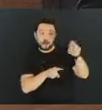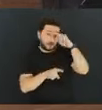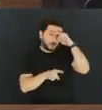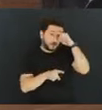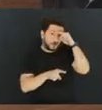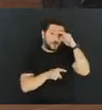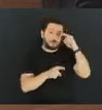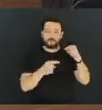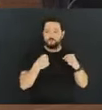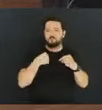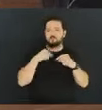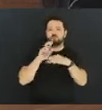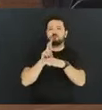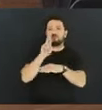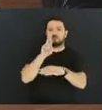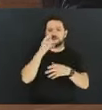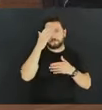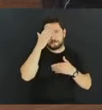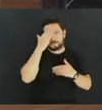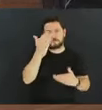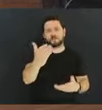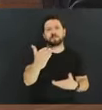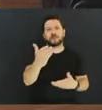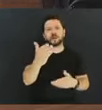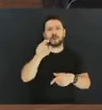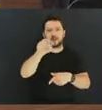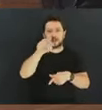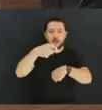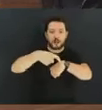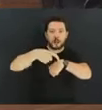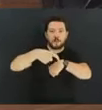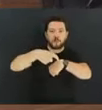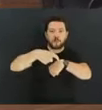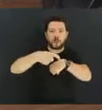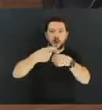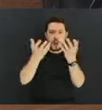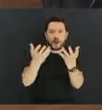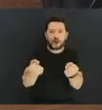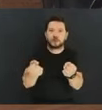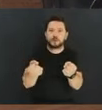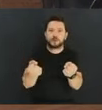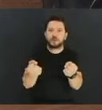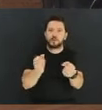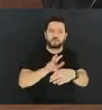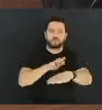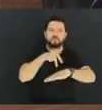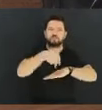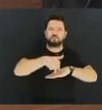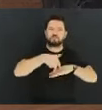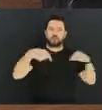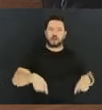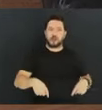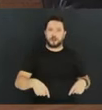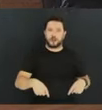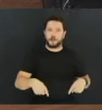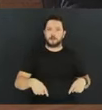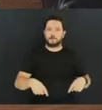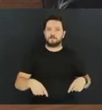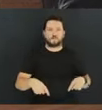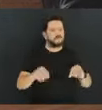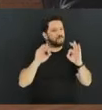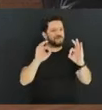esse espaço... esse tempo cedido para que vocês viessem fazer a apresentação e merece todo o nosso